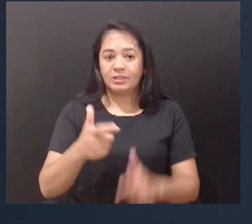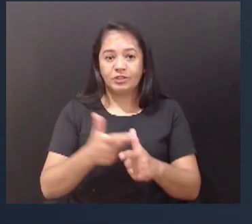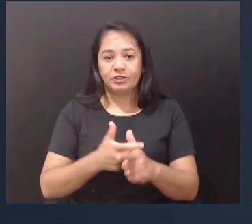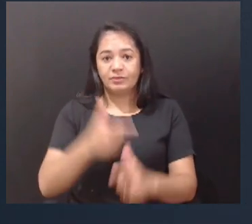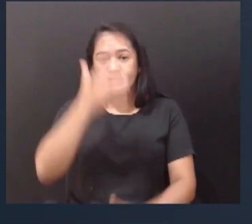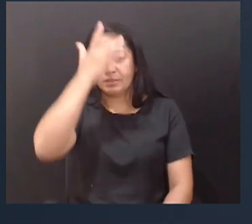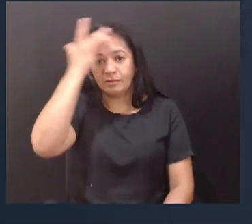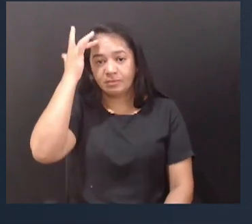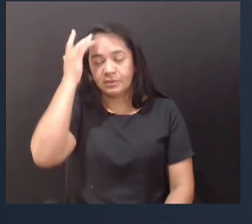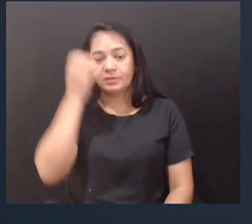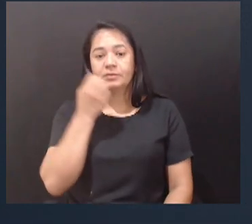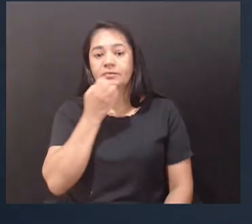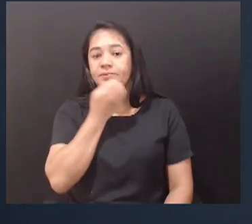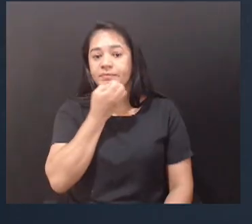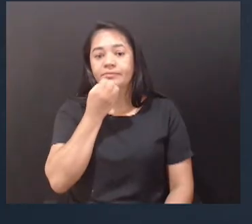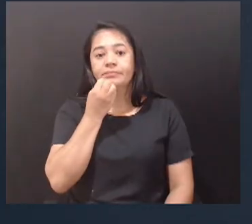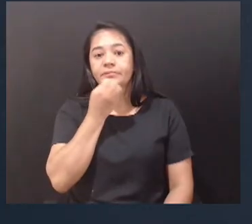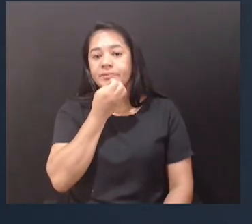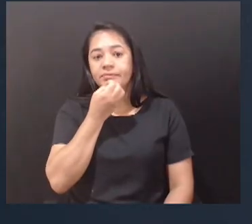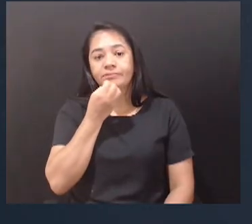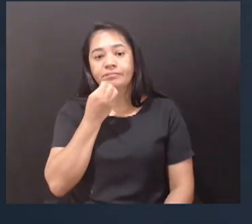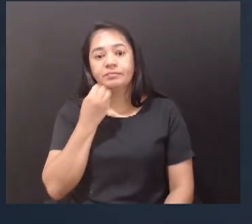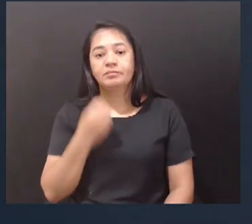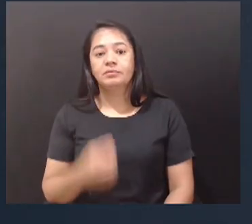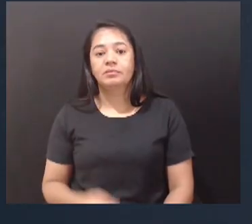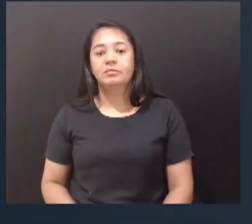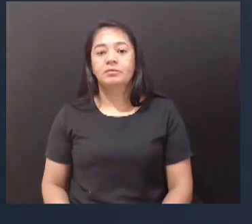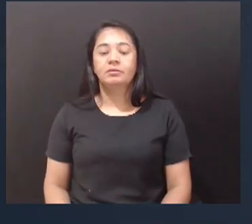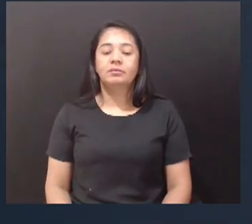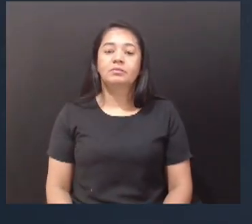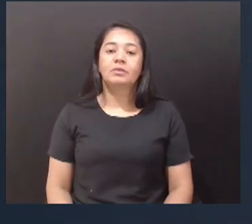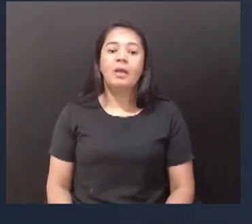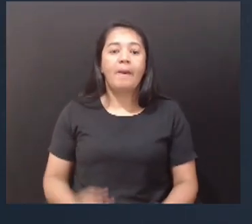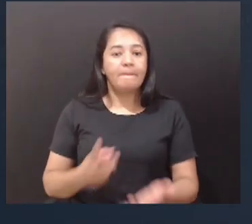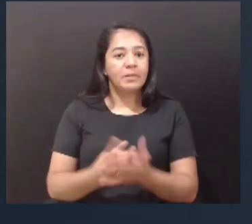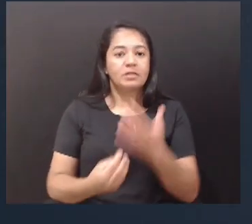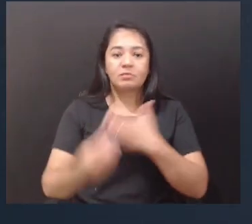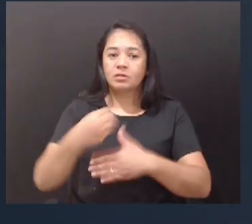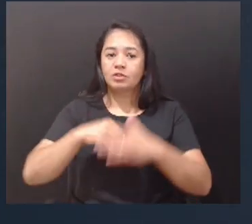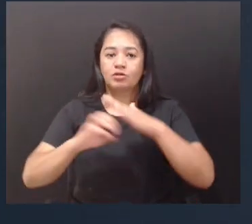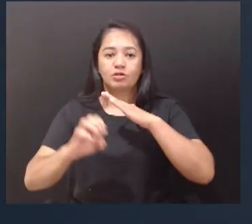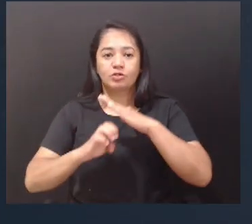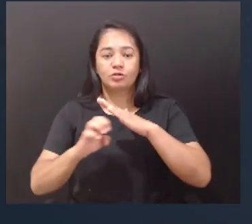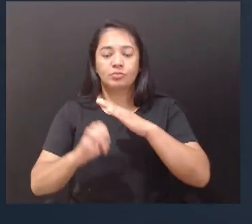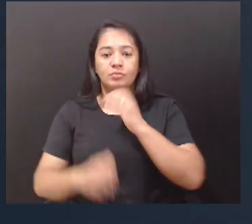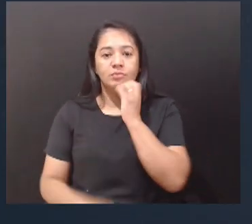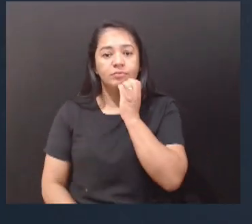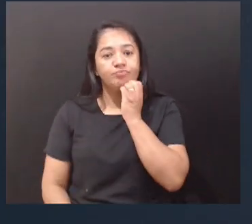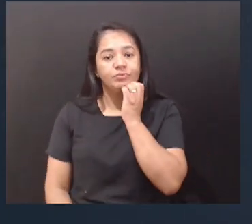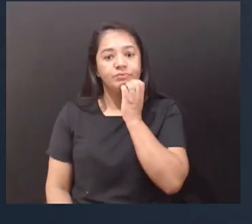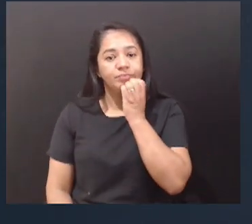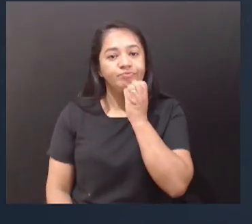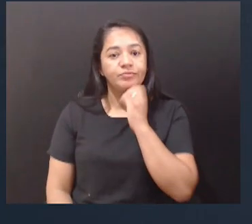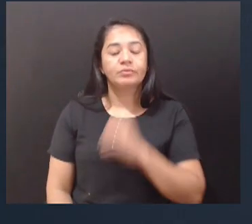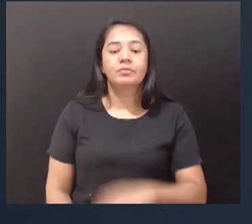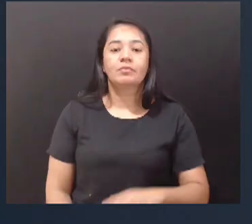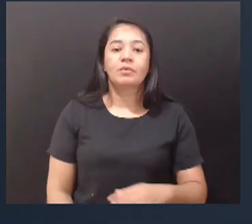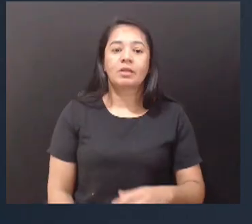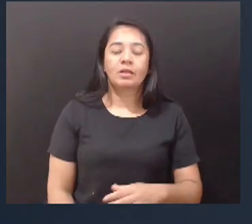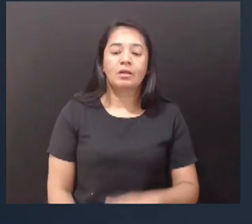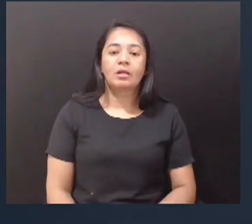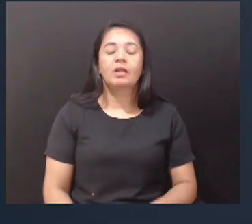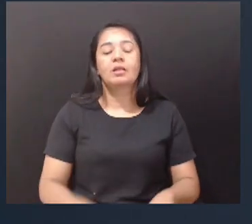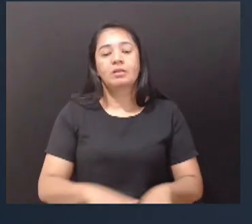leva em consideração. Até questões de empresas mesmo, normalmente ela leva nesse parâmetro. Na parte PF, falando, na pessoa física, também a gente coloca